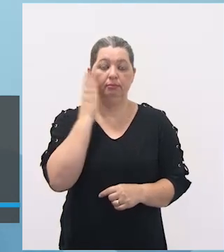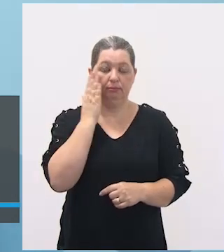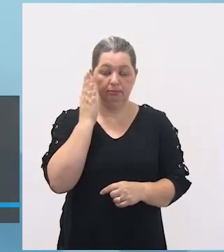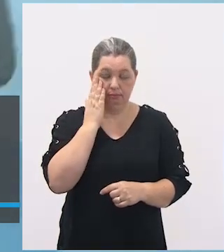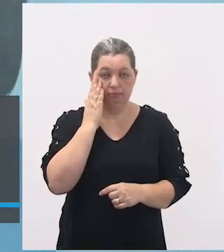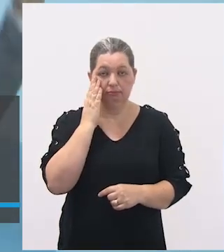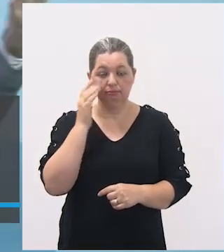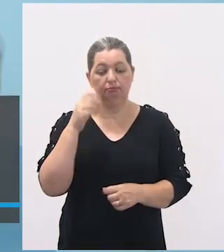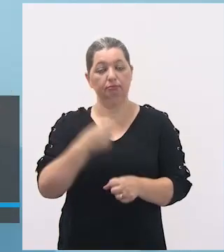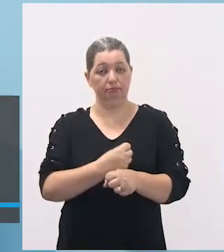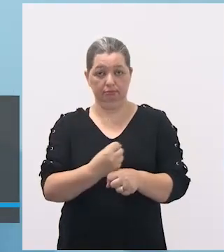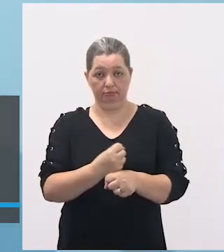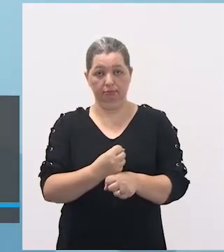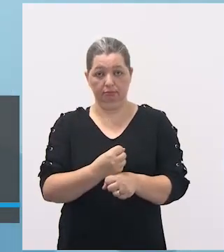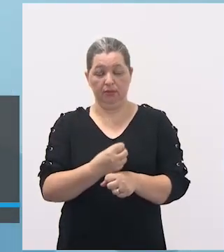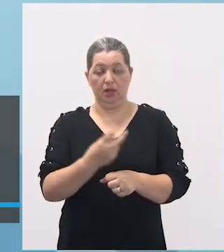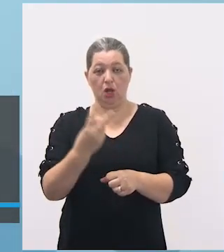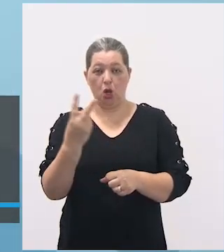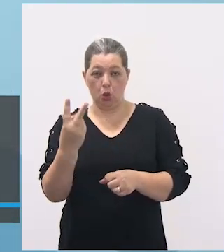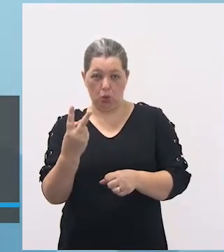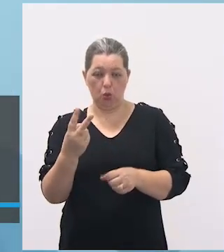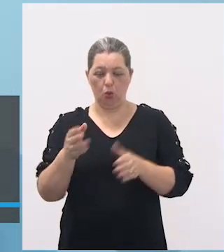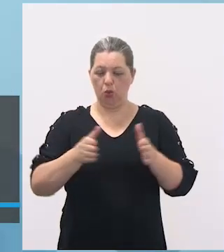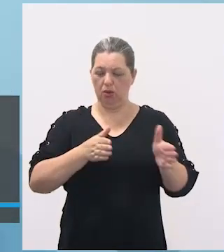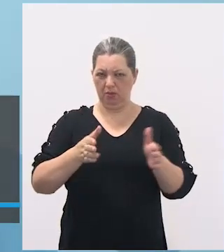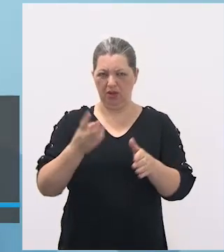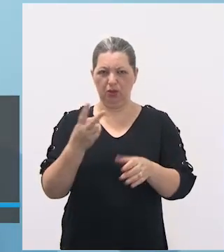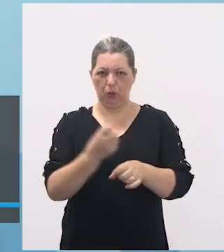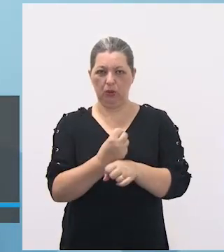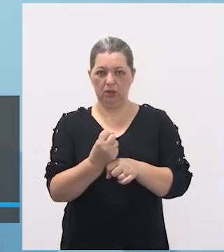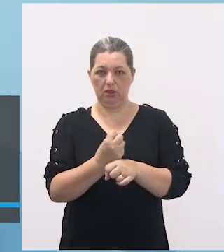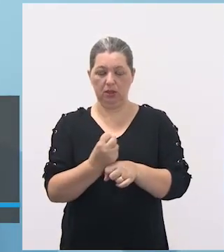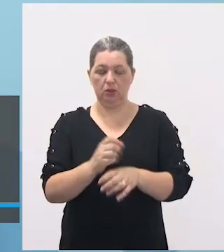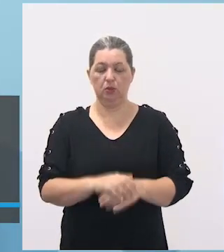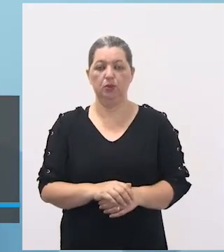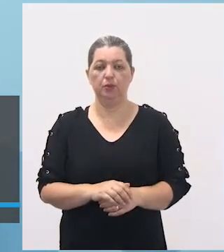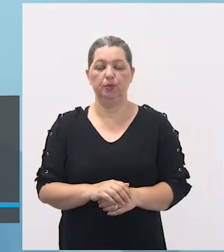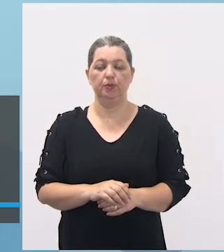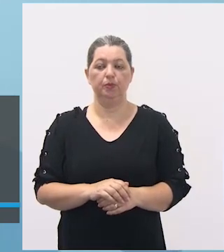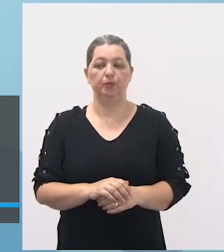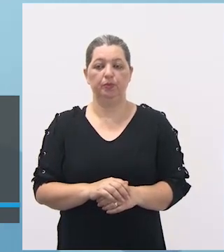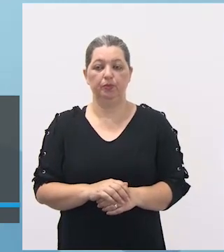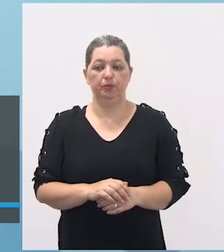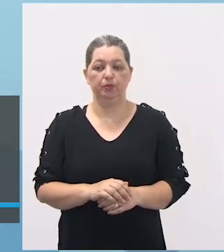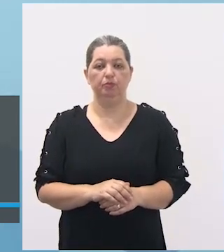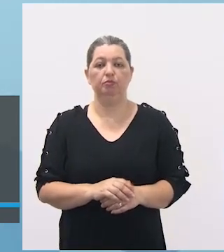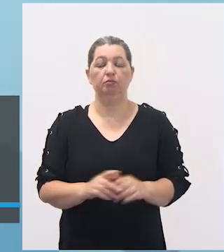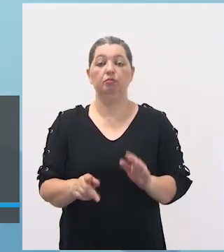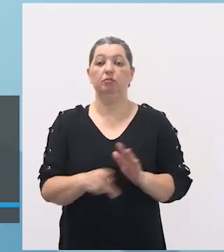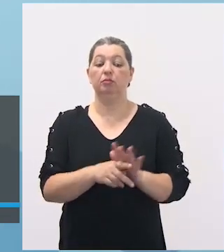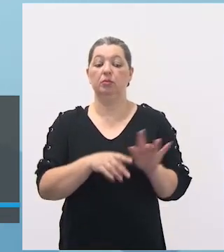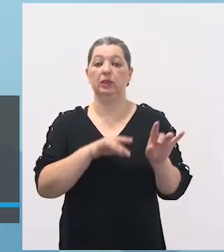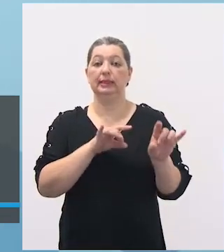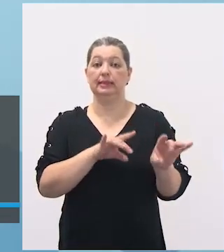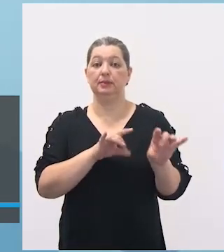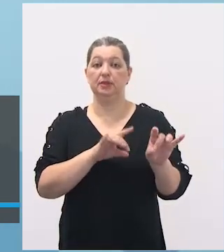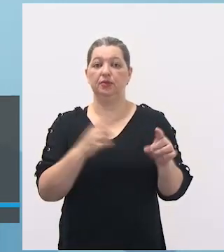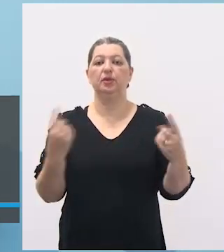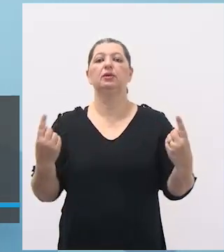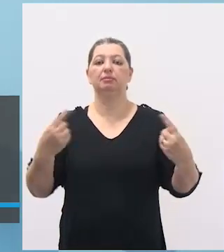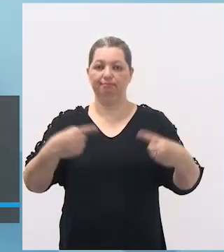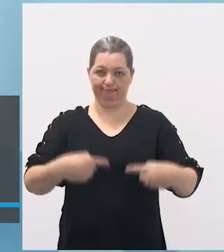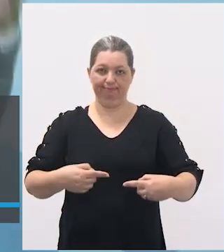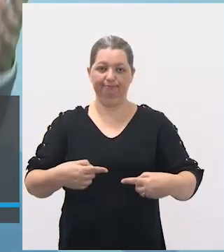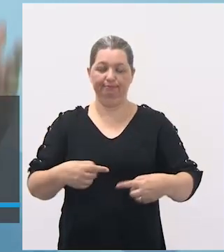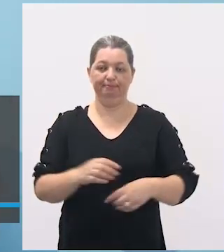ano, esses últimos 2 anos, né, que esse ciclo do SAEB vai avaliar, eles foram especialmente desafiadores,